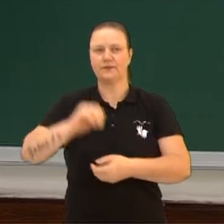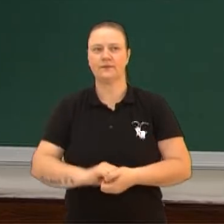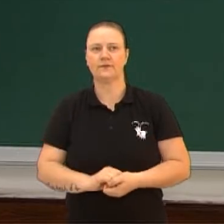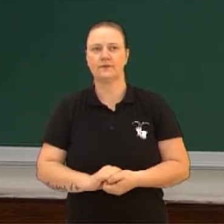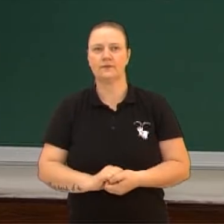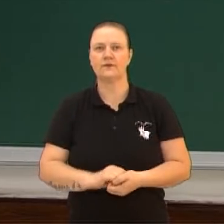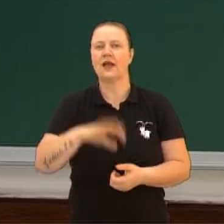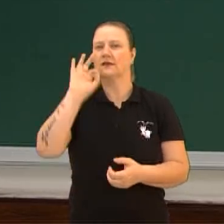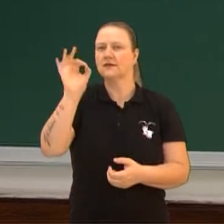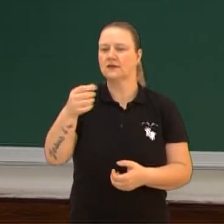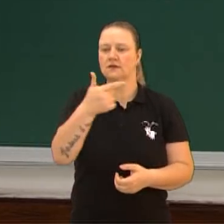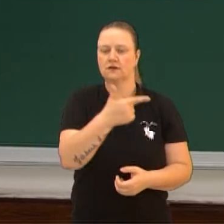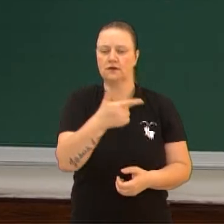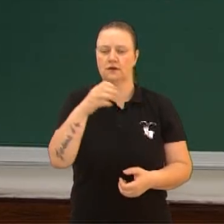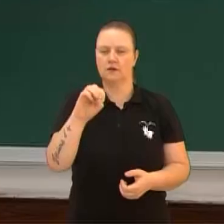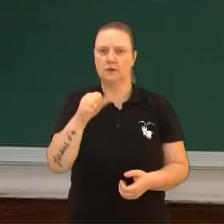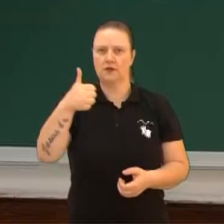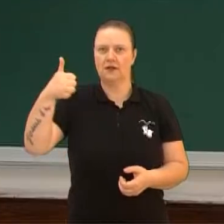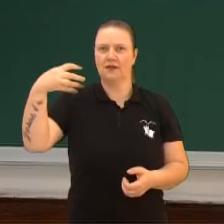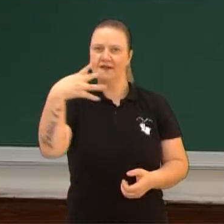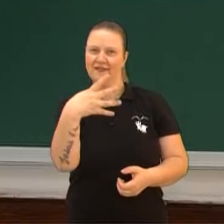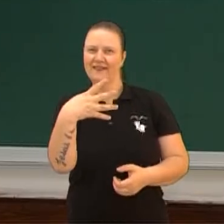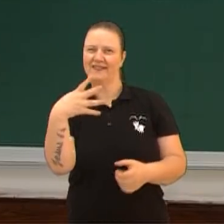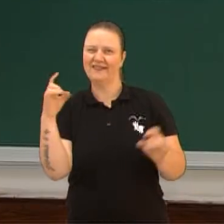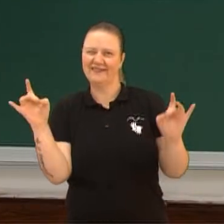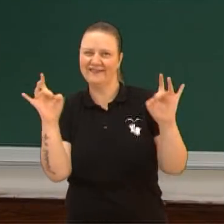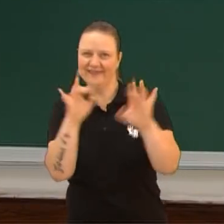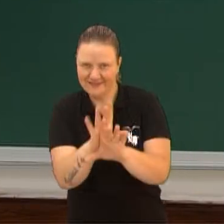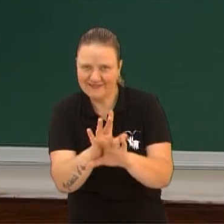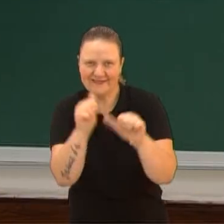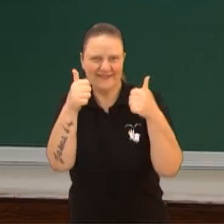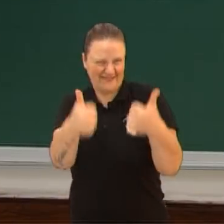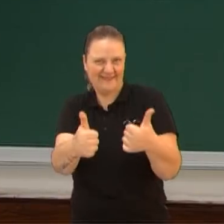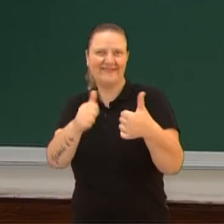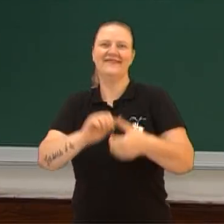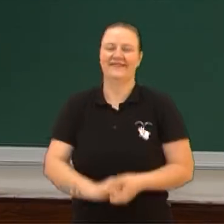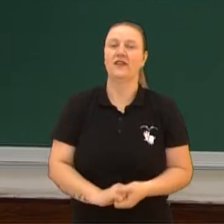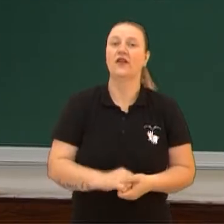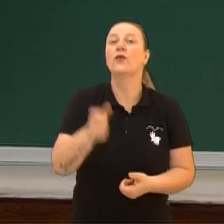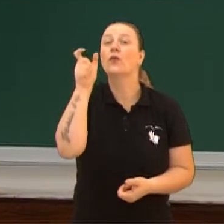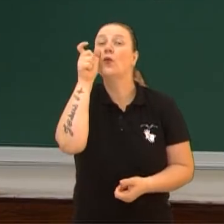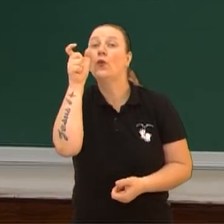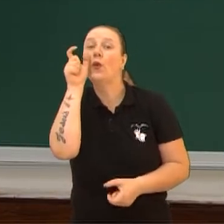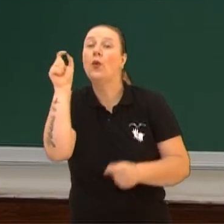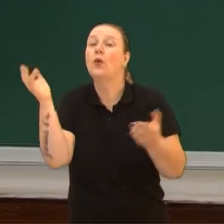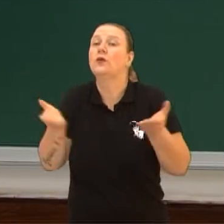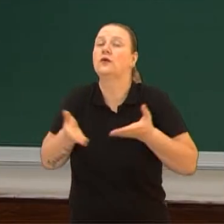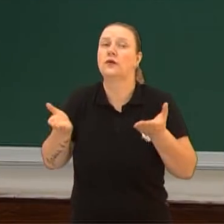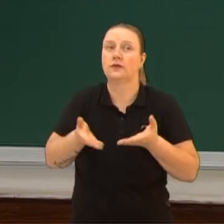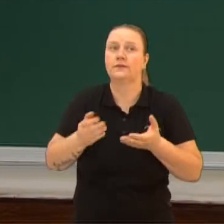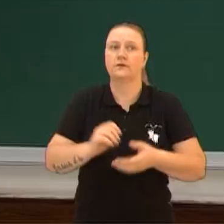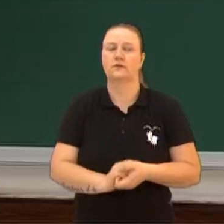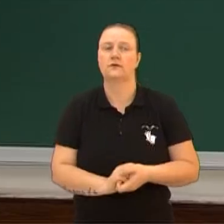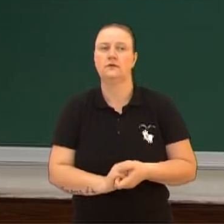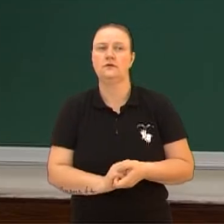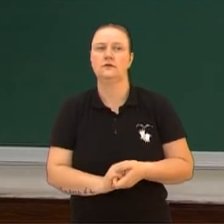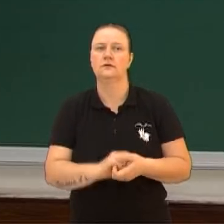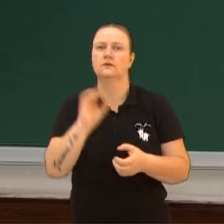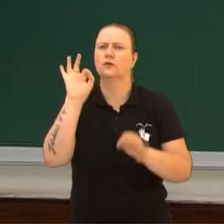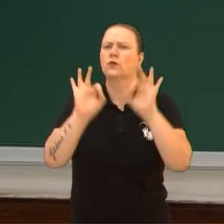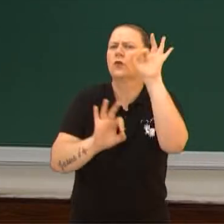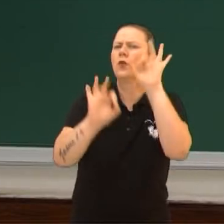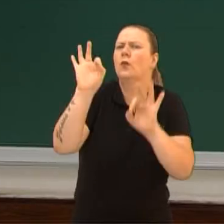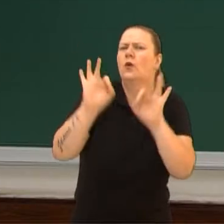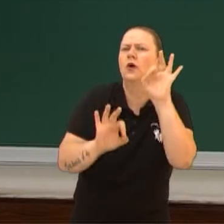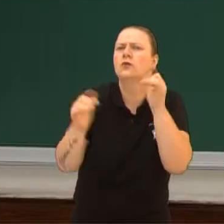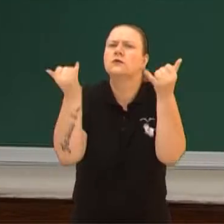Então, certamente é 2014, tá bom? Fechou? Então, o que nós vimos hoje? Nós, né, trabalhamos aí com a